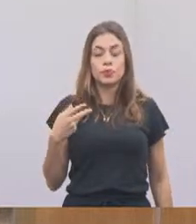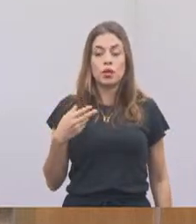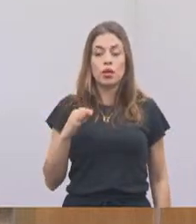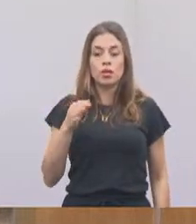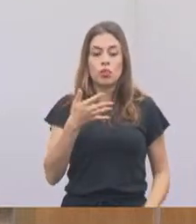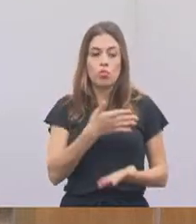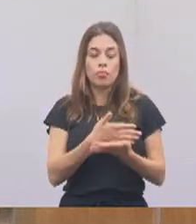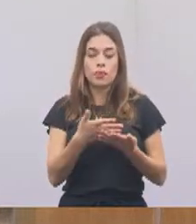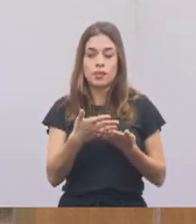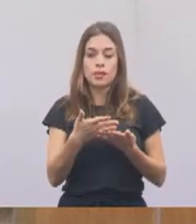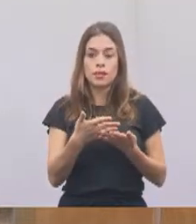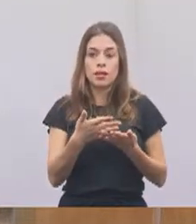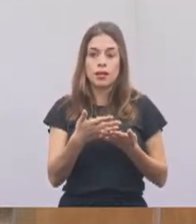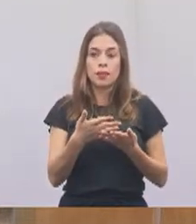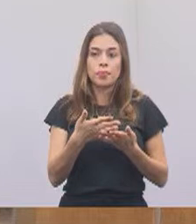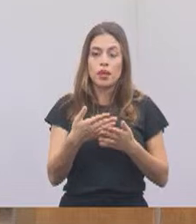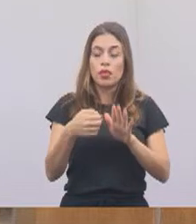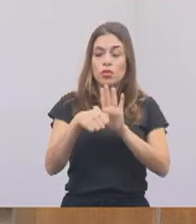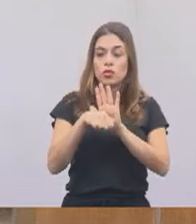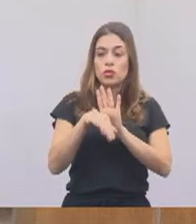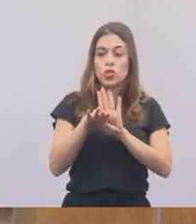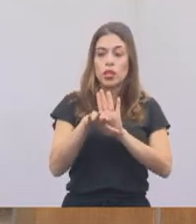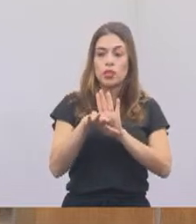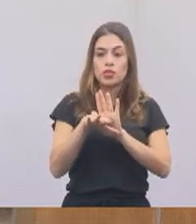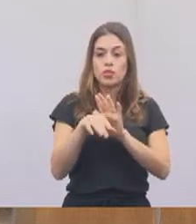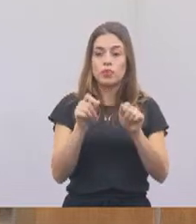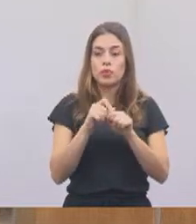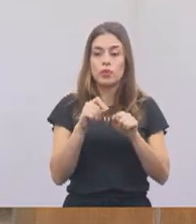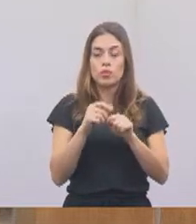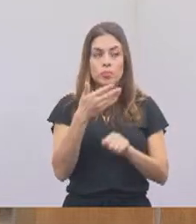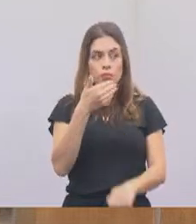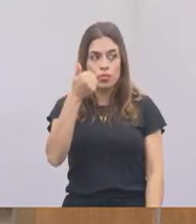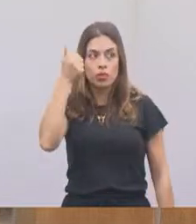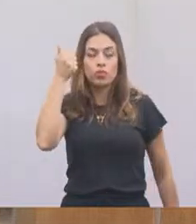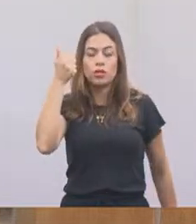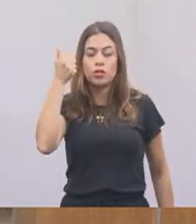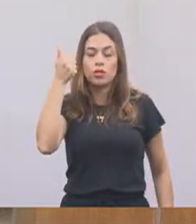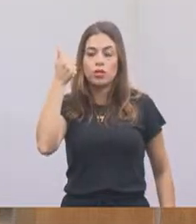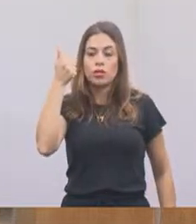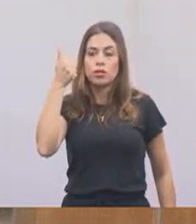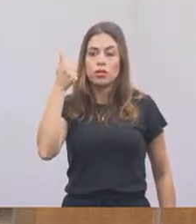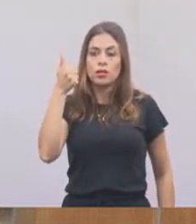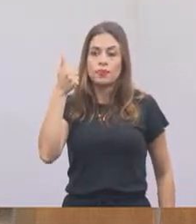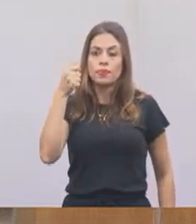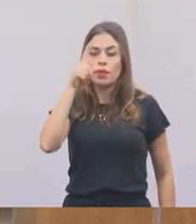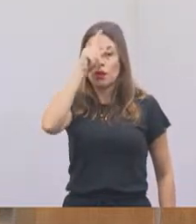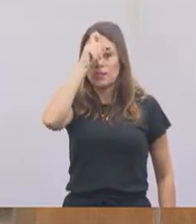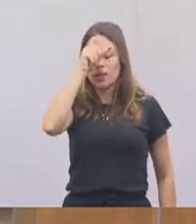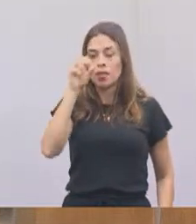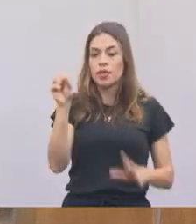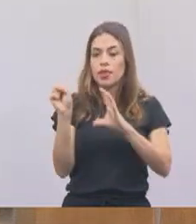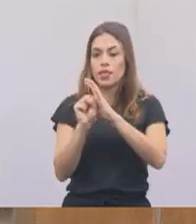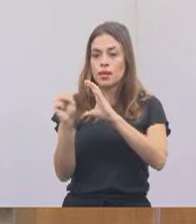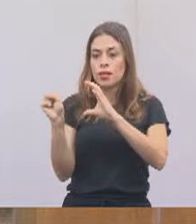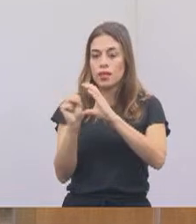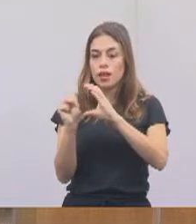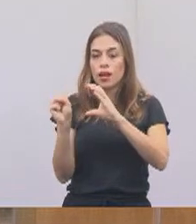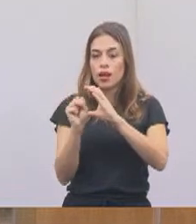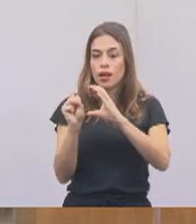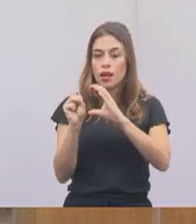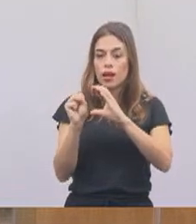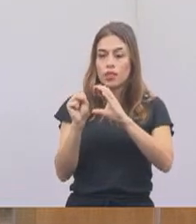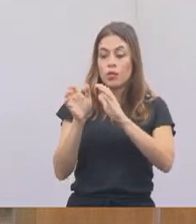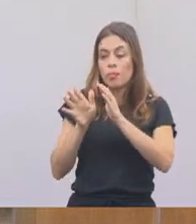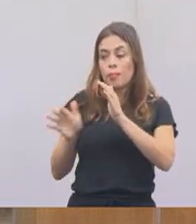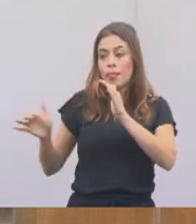uma indicação que eu fiz para melhorar as condições na Santa Casa, numa área externa que